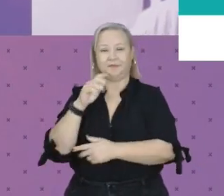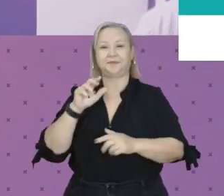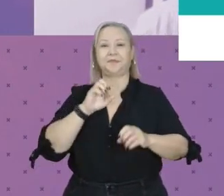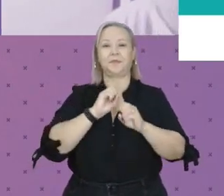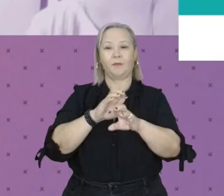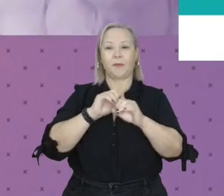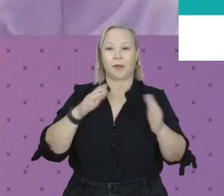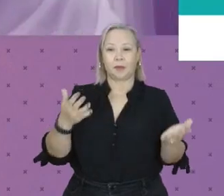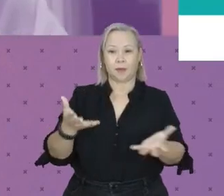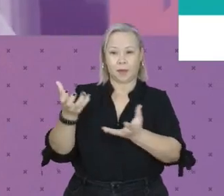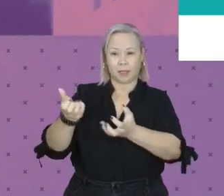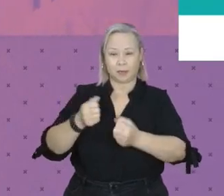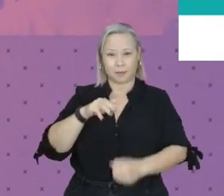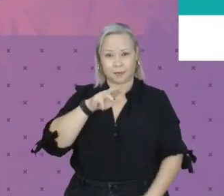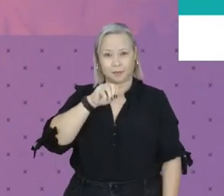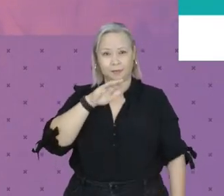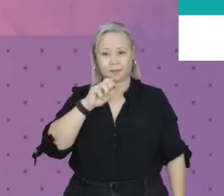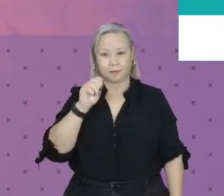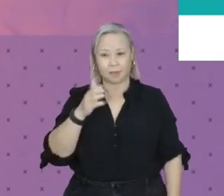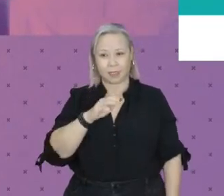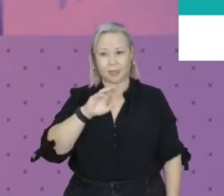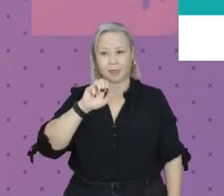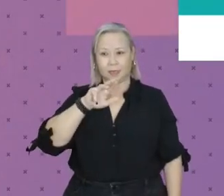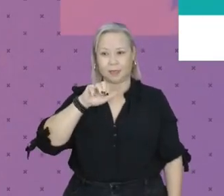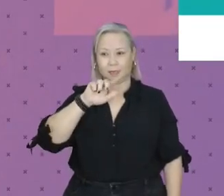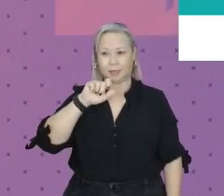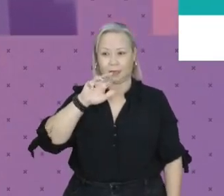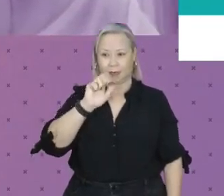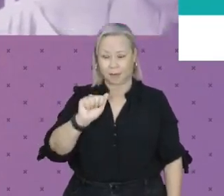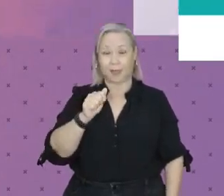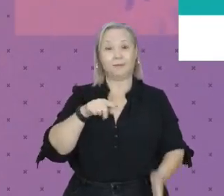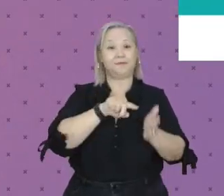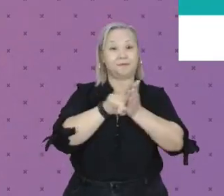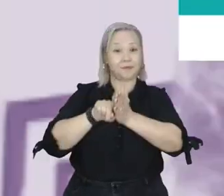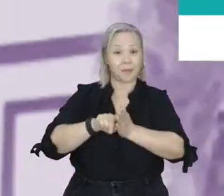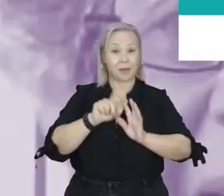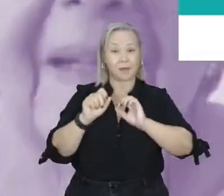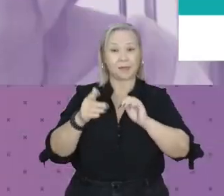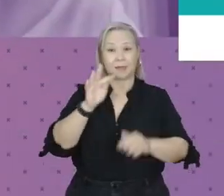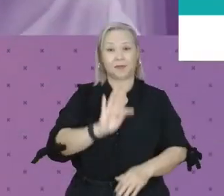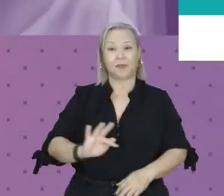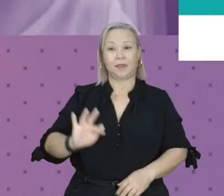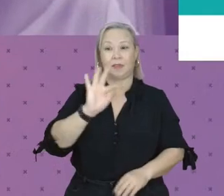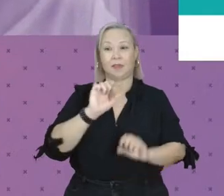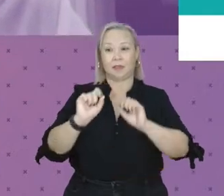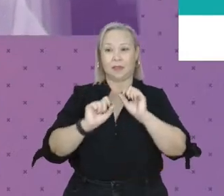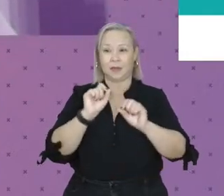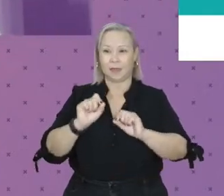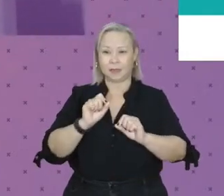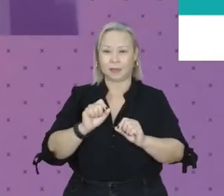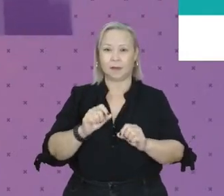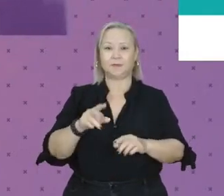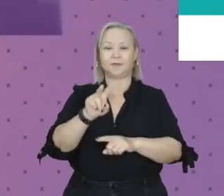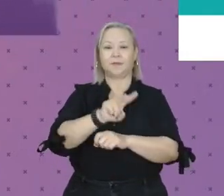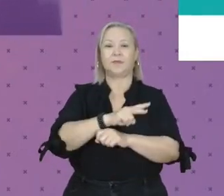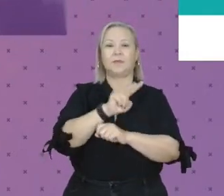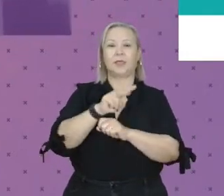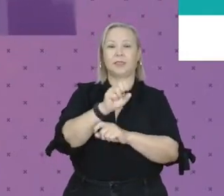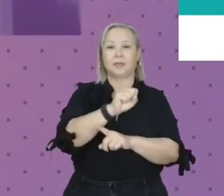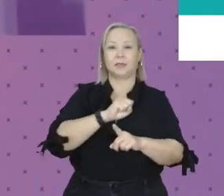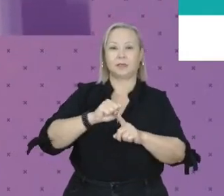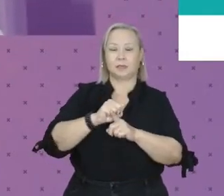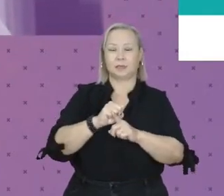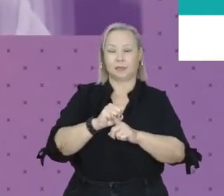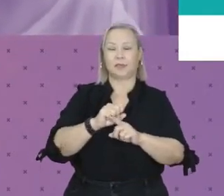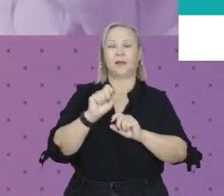hoje, recebemos Maria Emília Pacheco. Ela é pesquisadora da Federação de Órgãos para a Assistência Social e